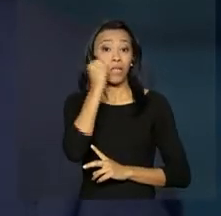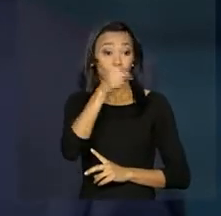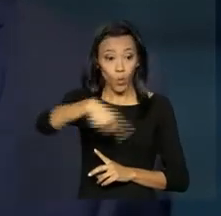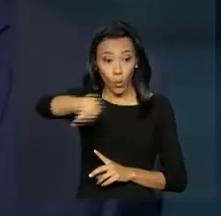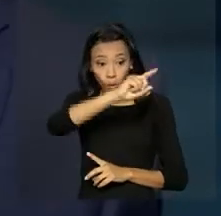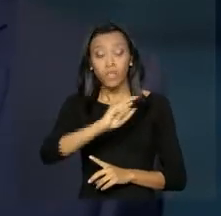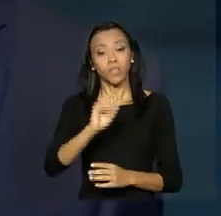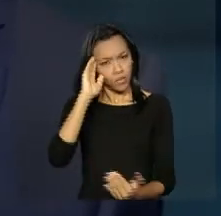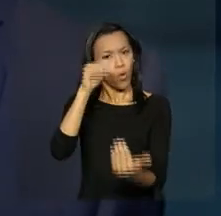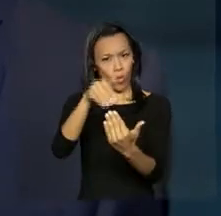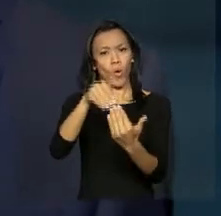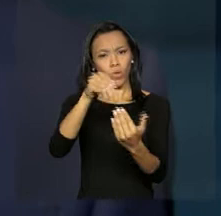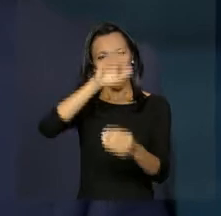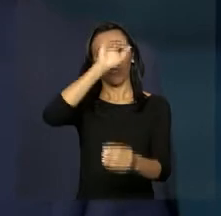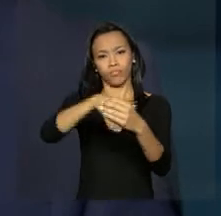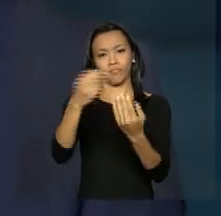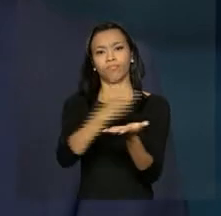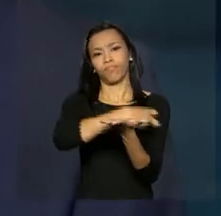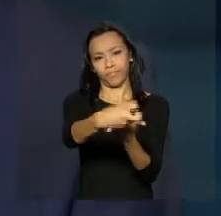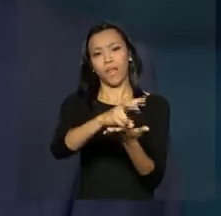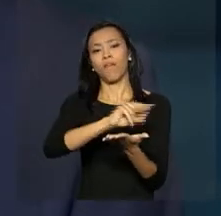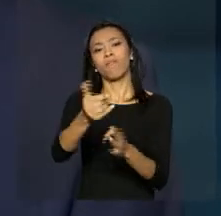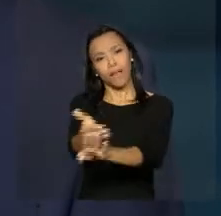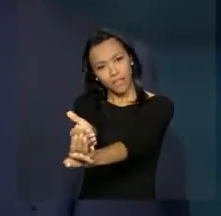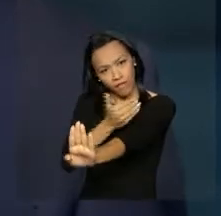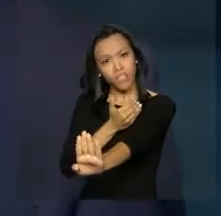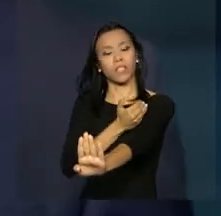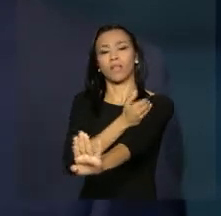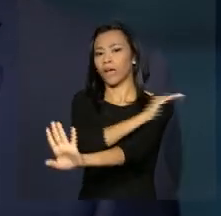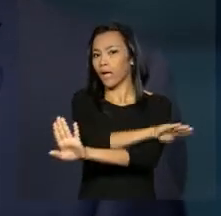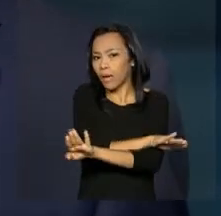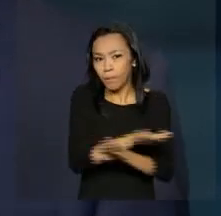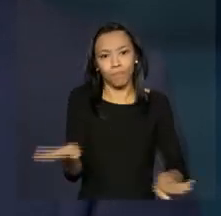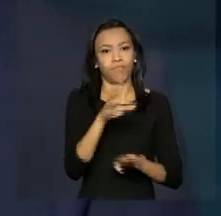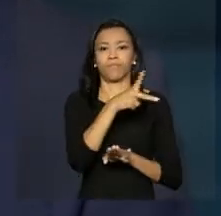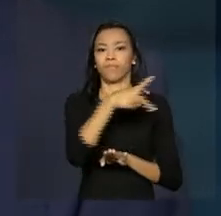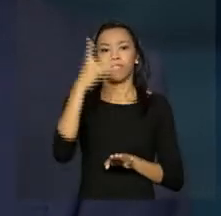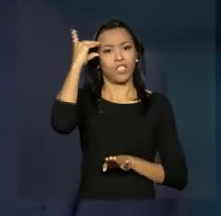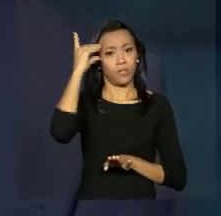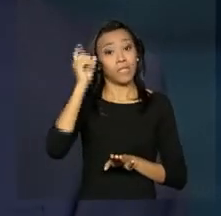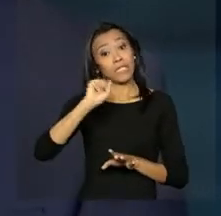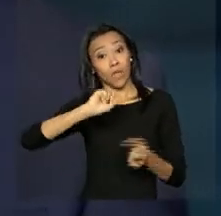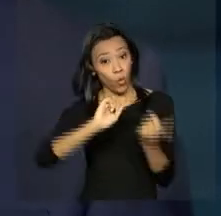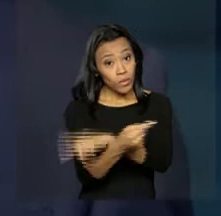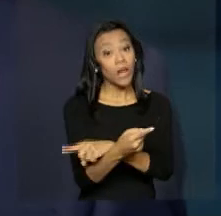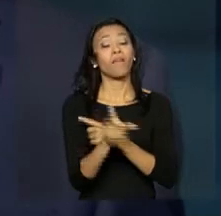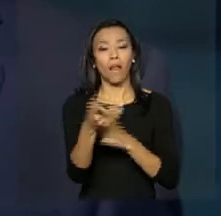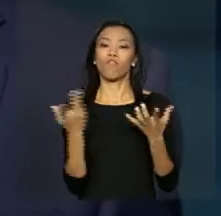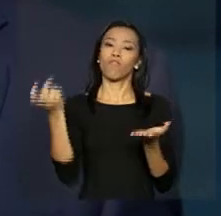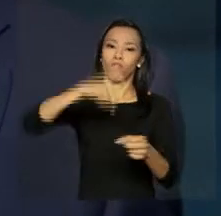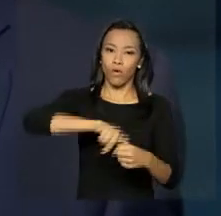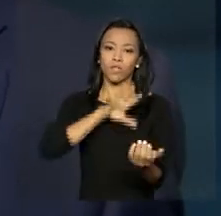votarem a favor do impedimento, a presidenta vai ser afastada definitivamente. Caso contrário, ela é inocentada e reassume o